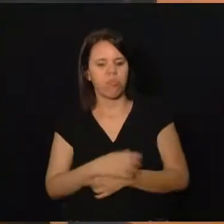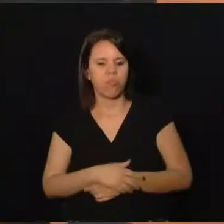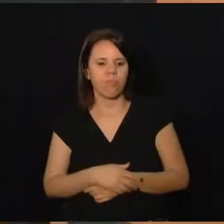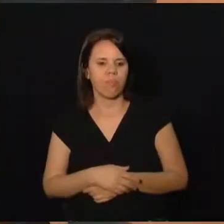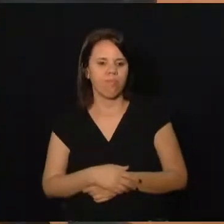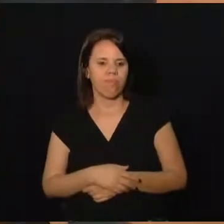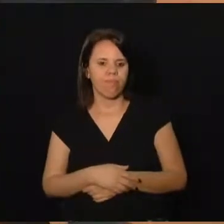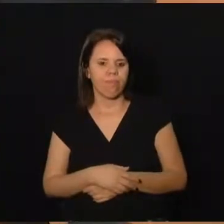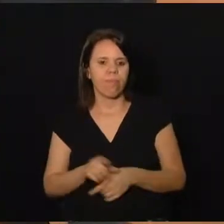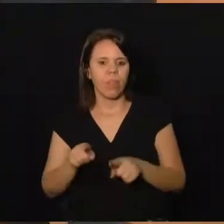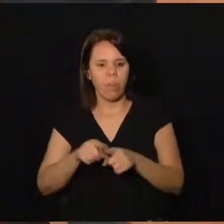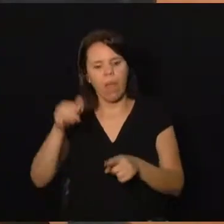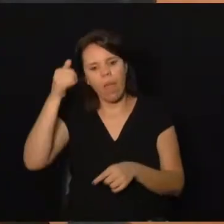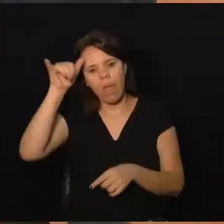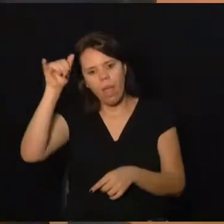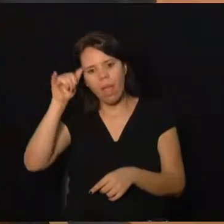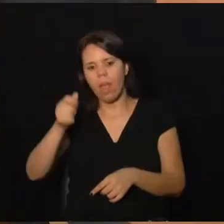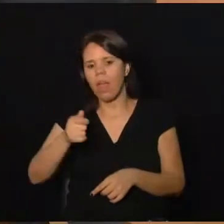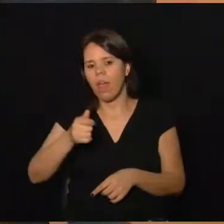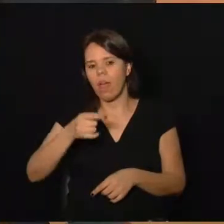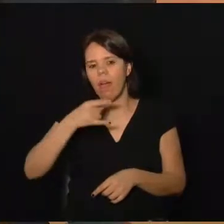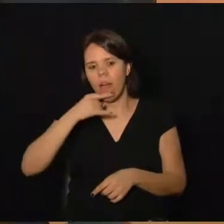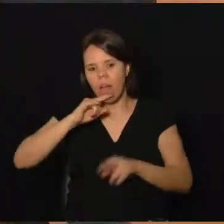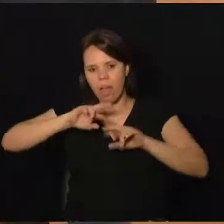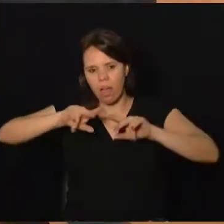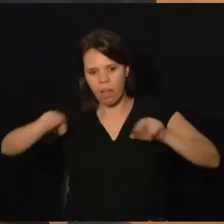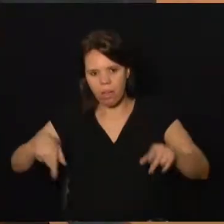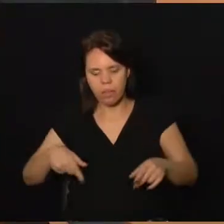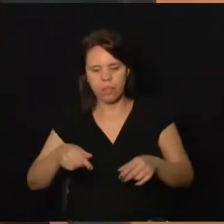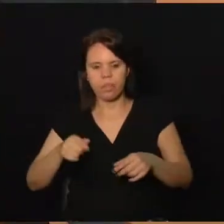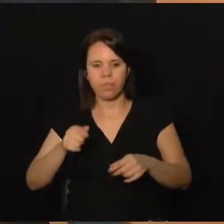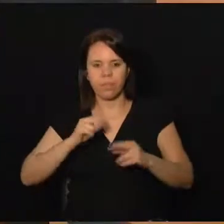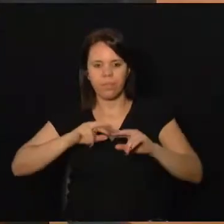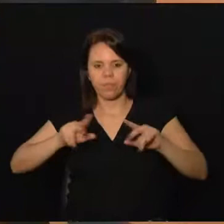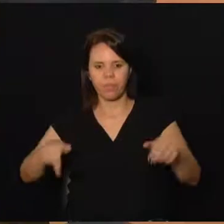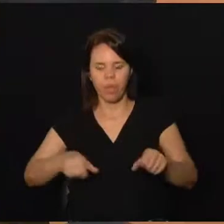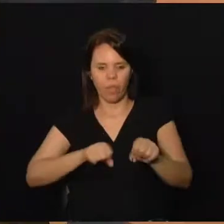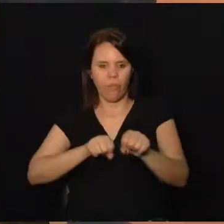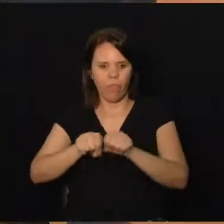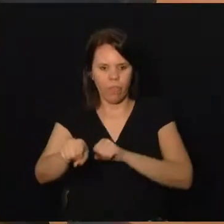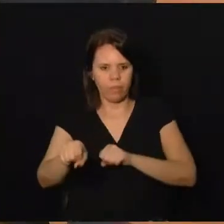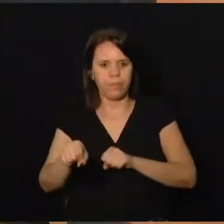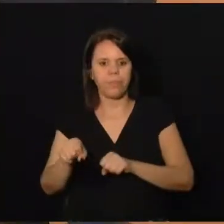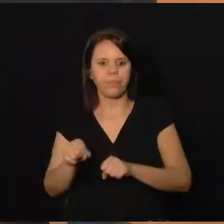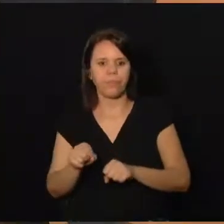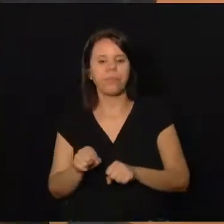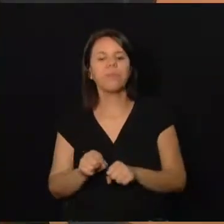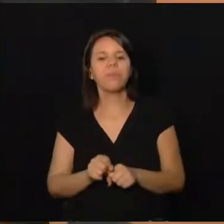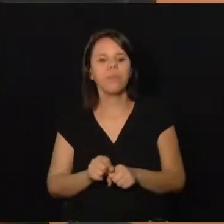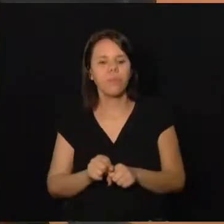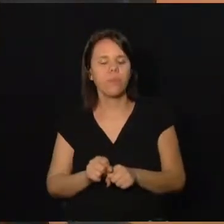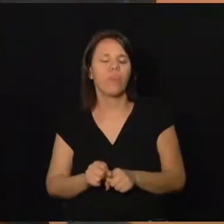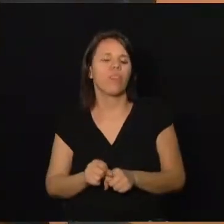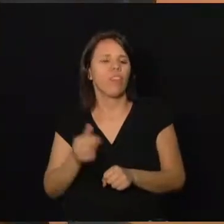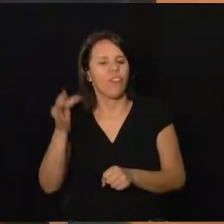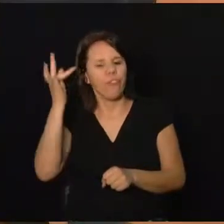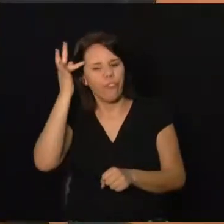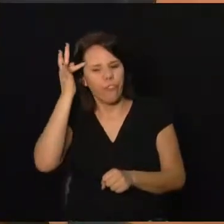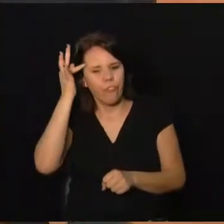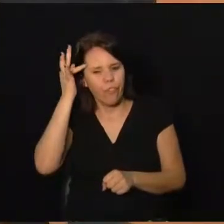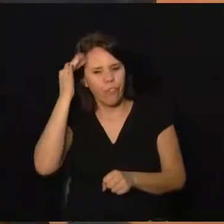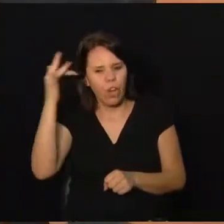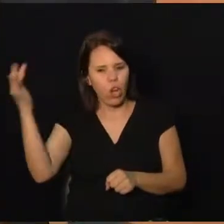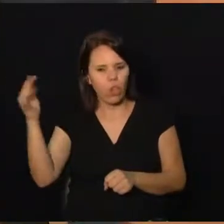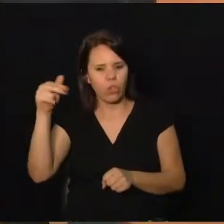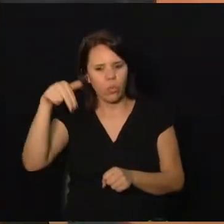conselheira também em prevenção ao uso de álcool e outras drogas pela Unifesp, graduada em licenciatura em filosofia pela